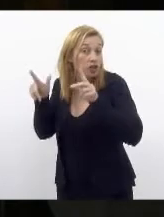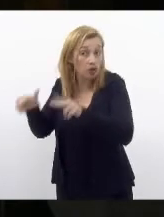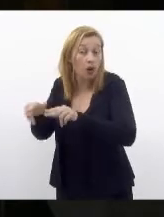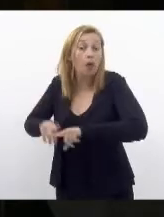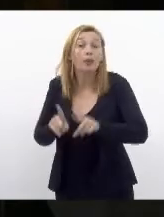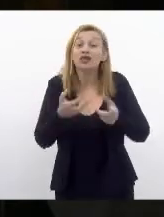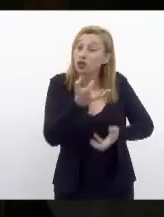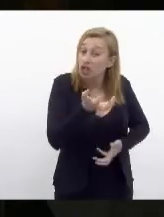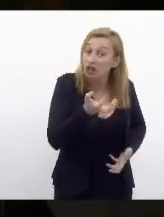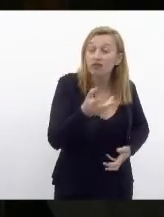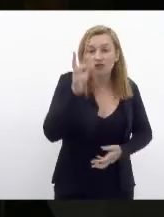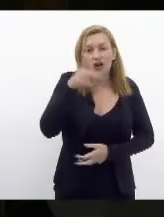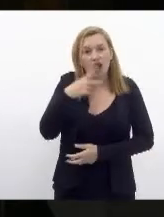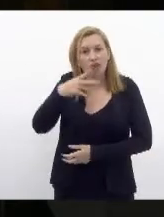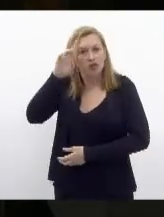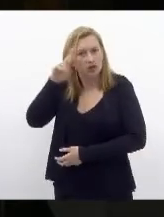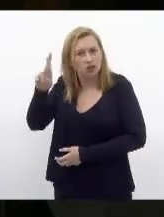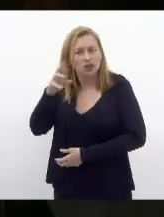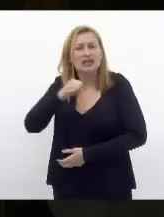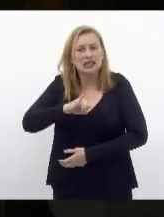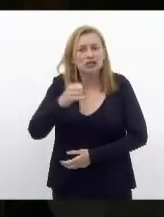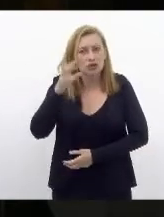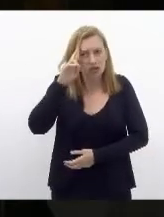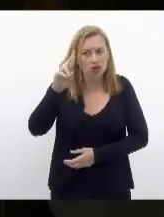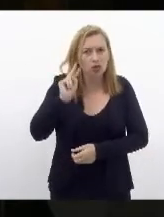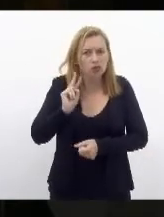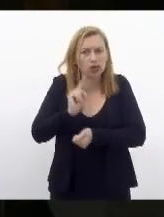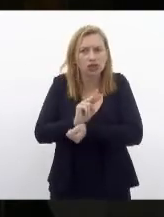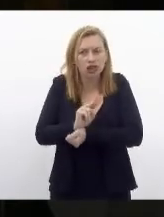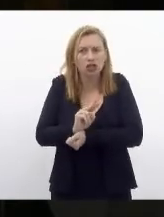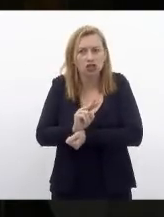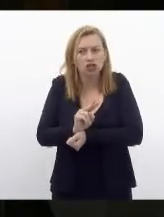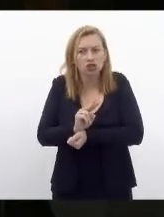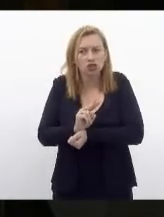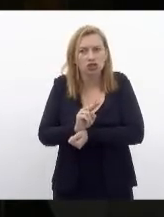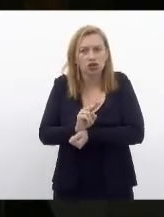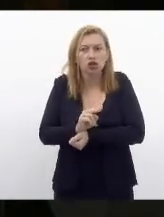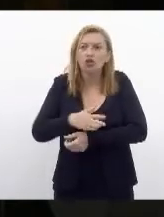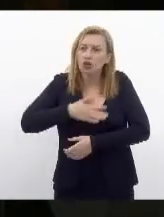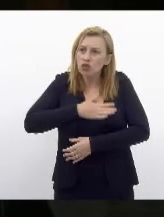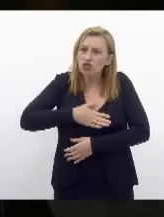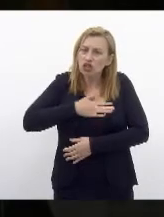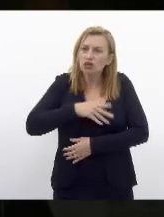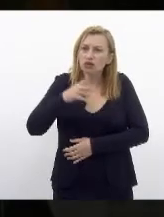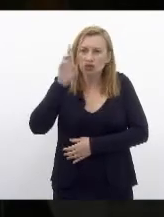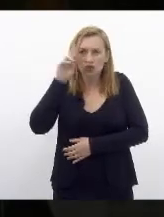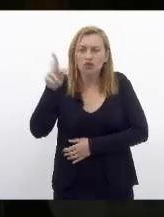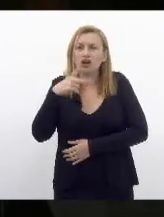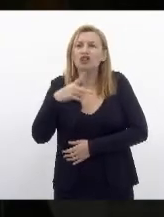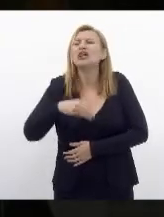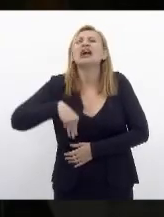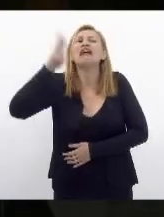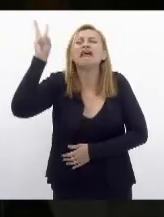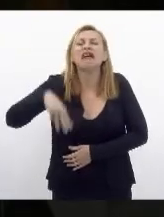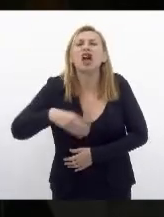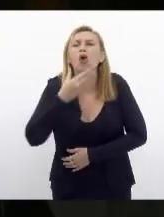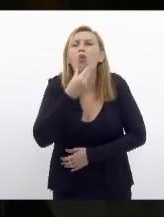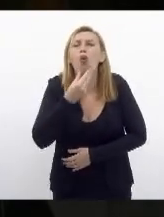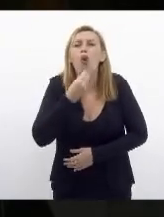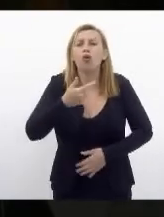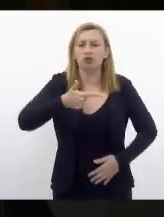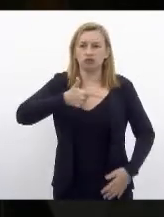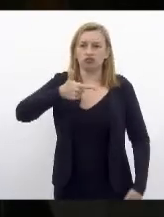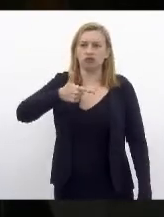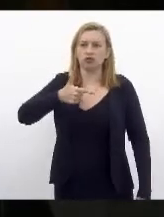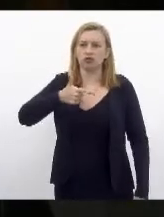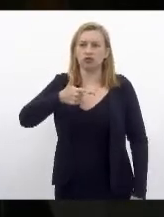Mas eu quero dizer para o senhor que, se o senhor defende tanto, eu gostaria que o senhor me dissesse quem é esse homem armado, porque eu sei o nome dele. Ele tem